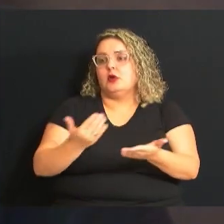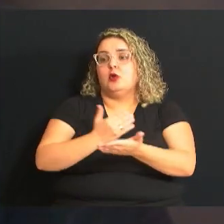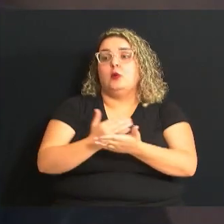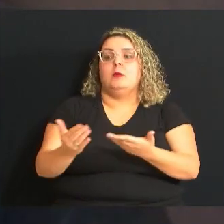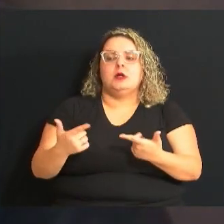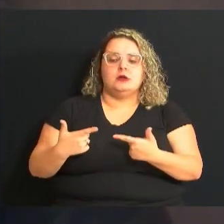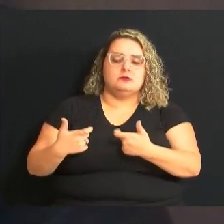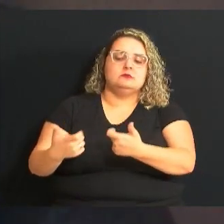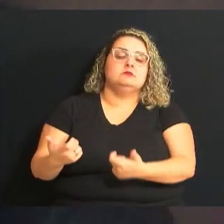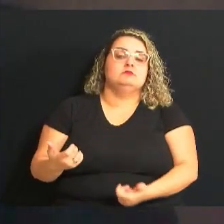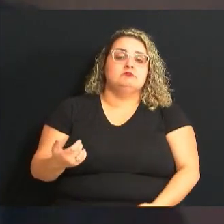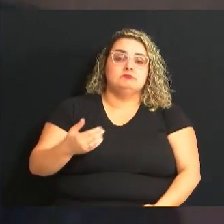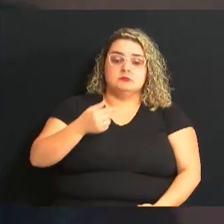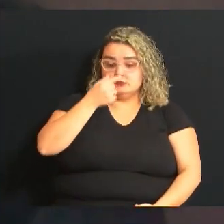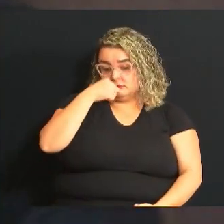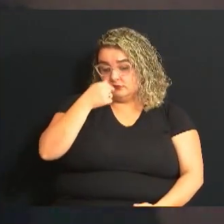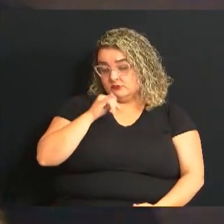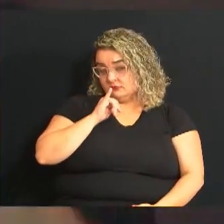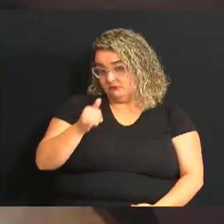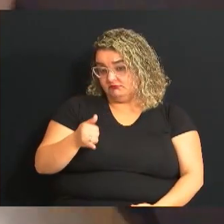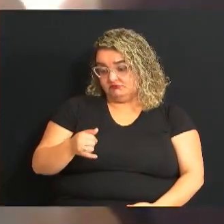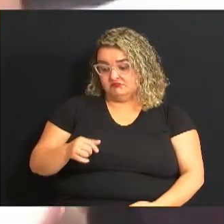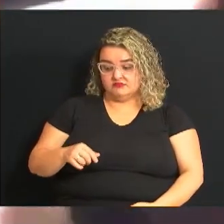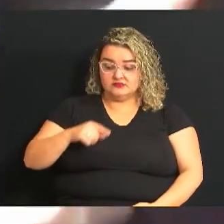é, esse incentivo à leitura,